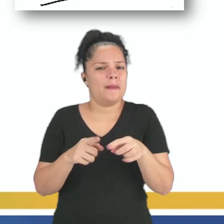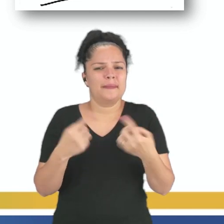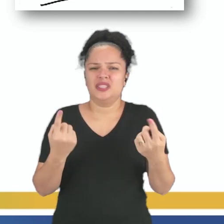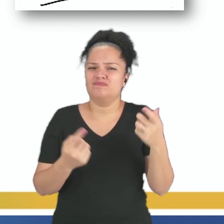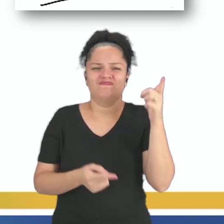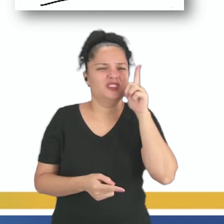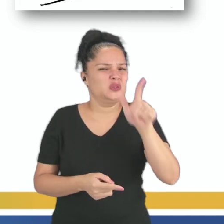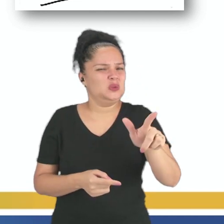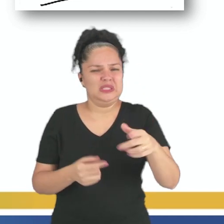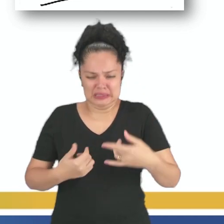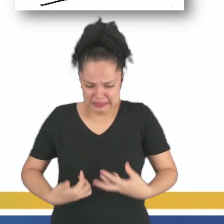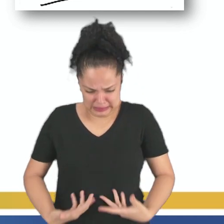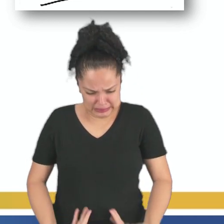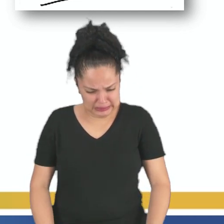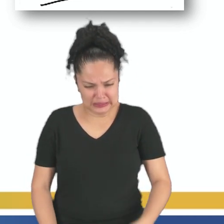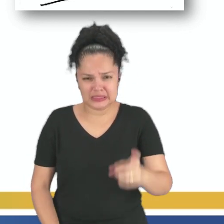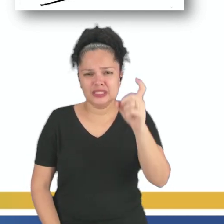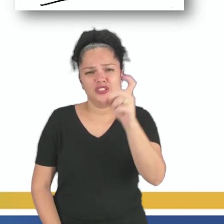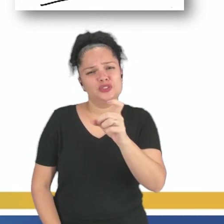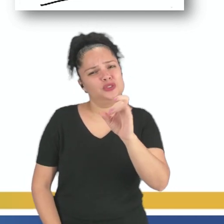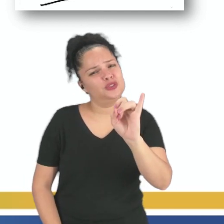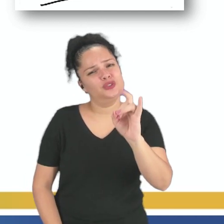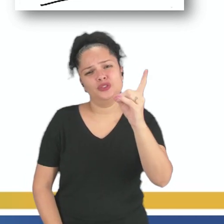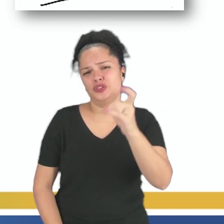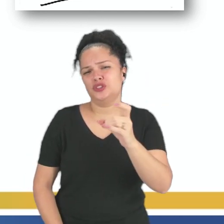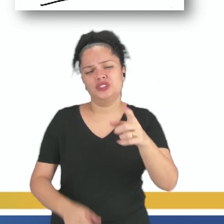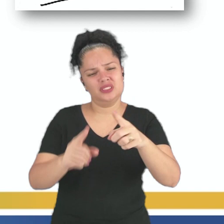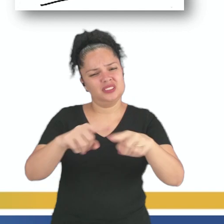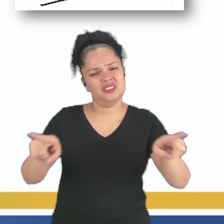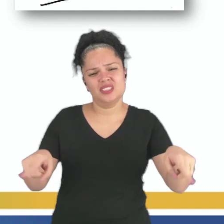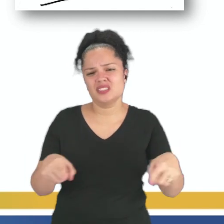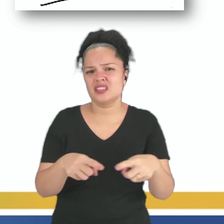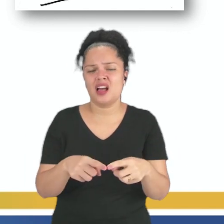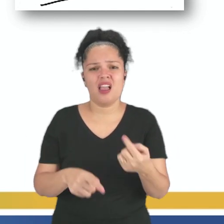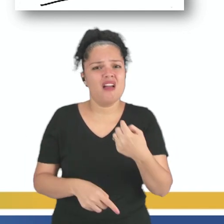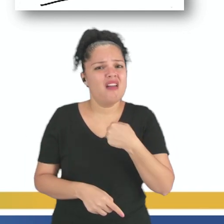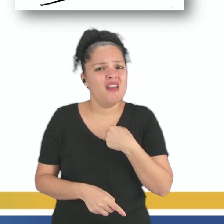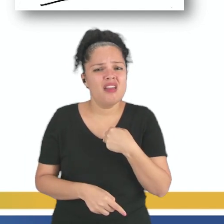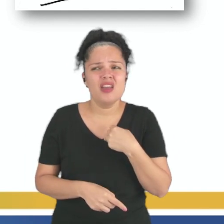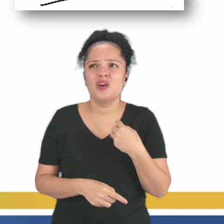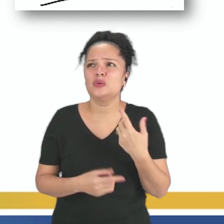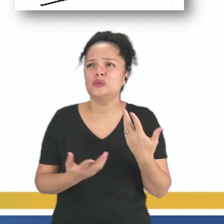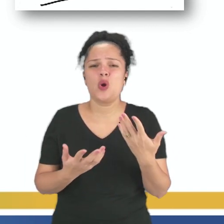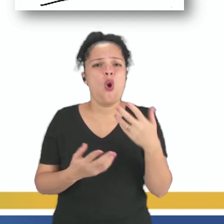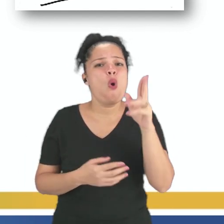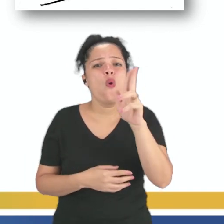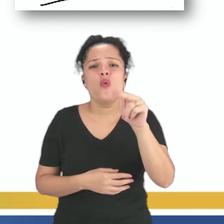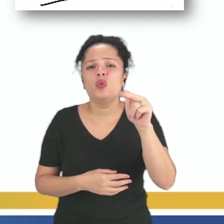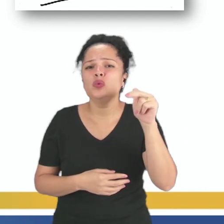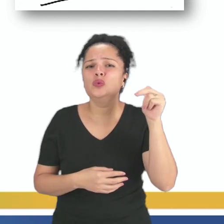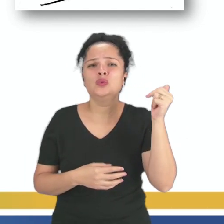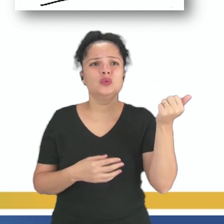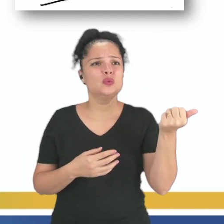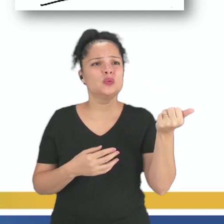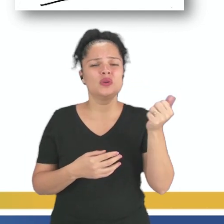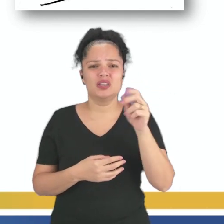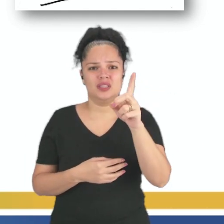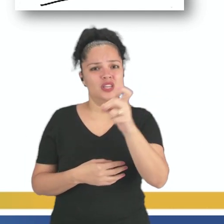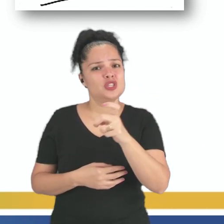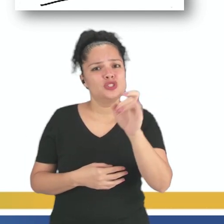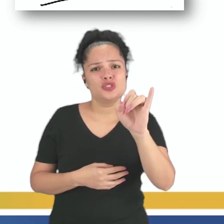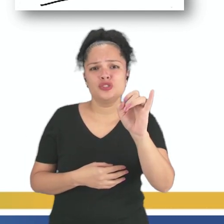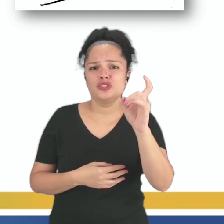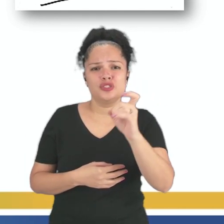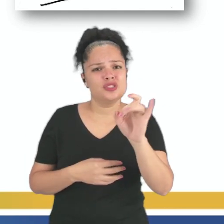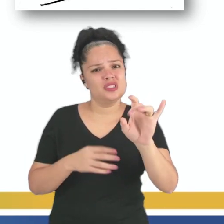deu, fiz xixi, dentro da classe. Logo eu, que nunca fui de fazer grandes xixis, mas aquele